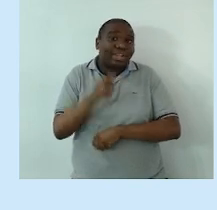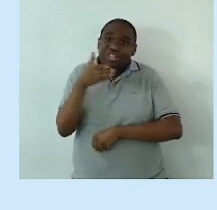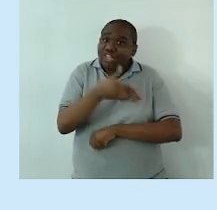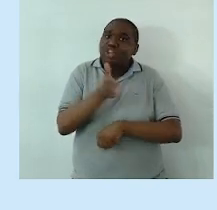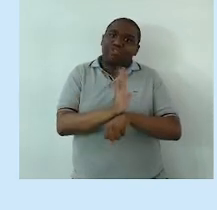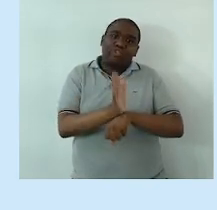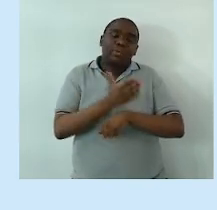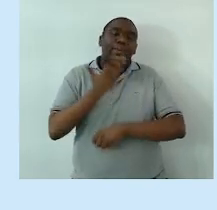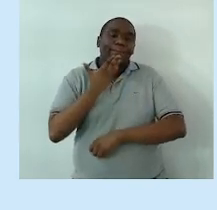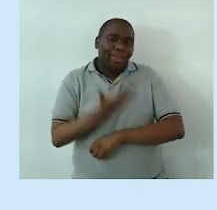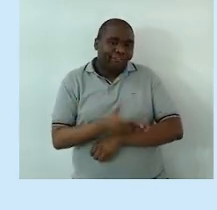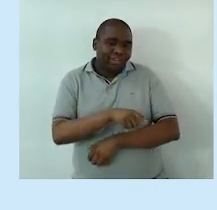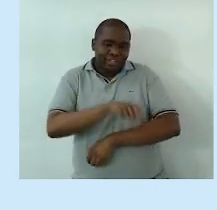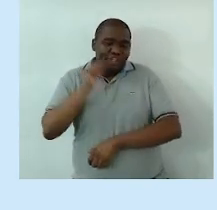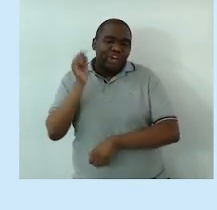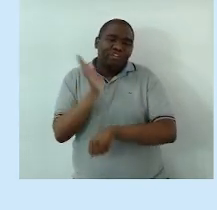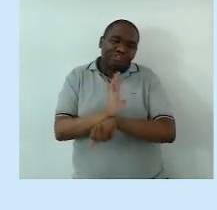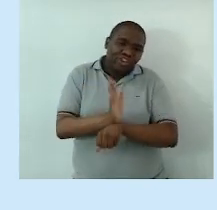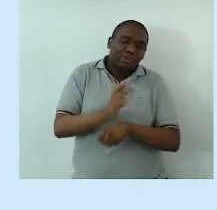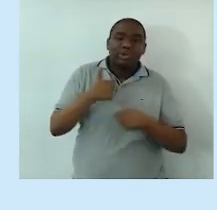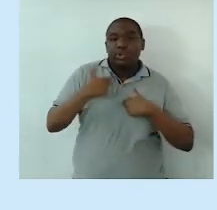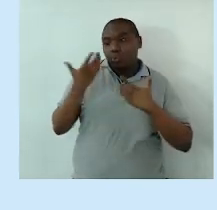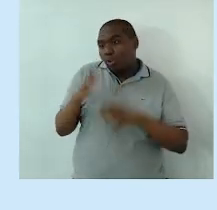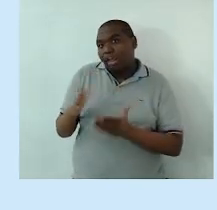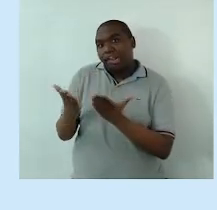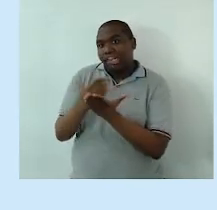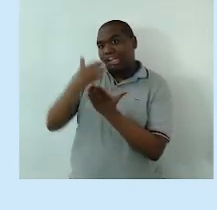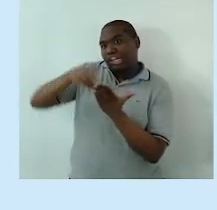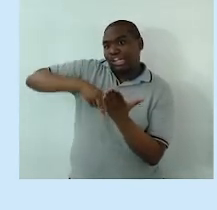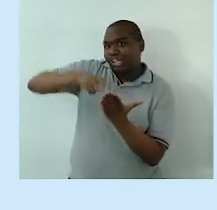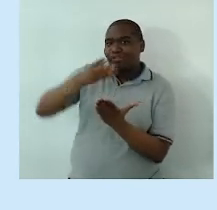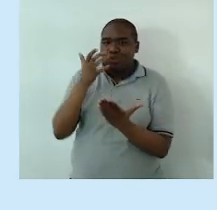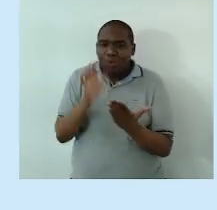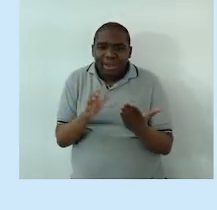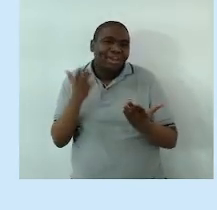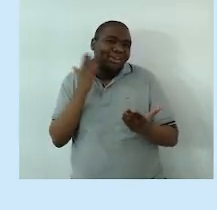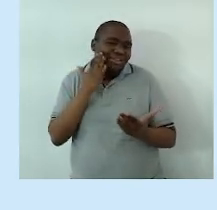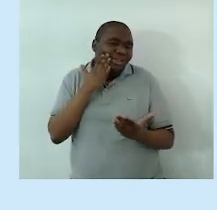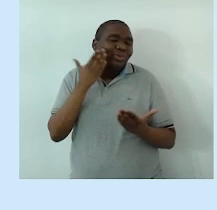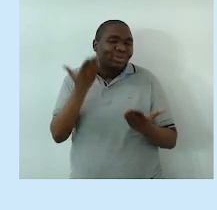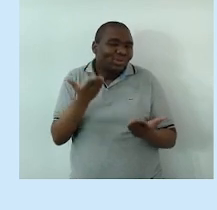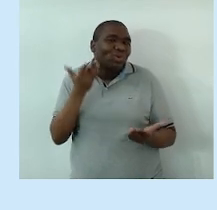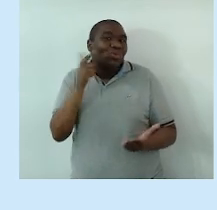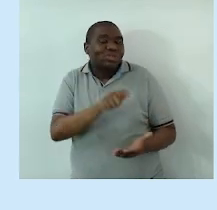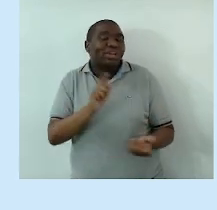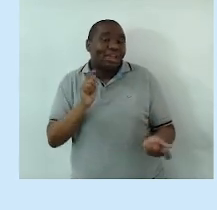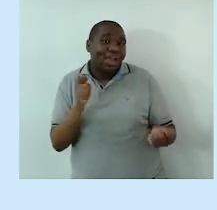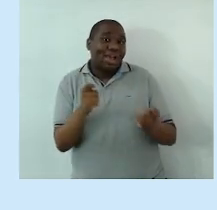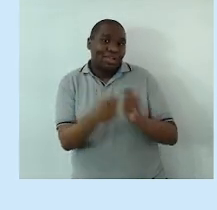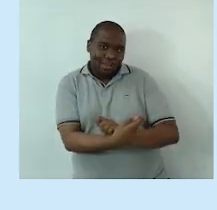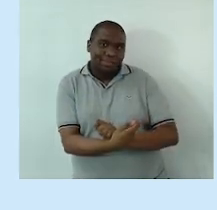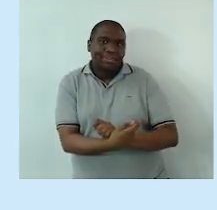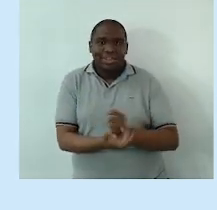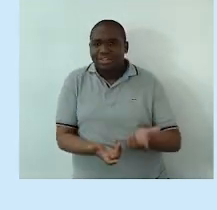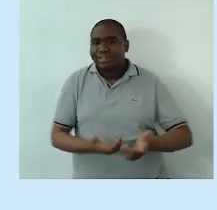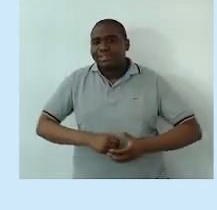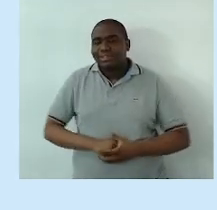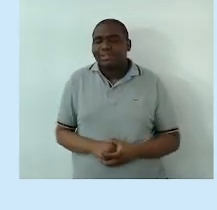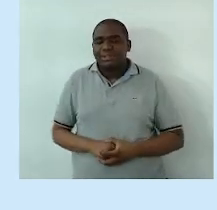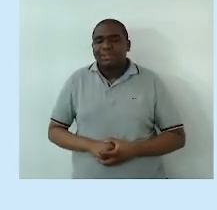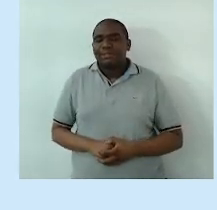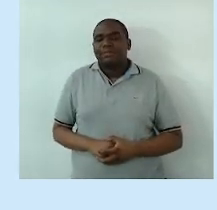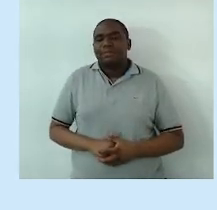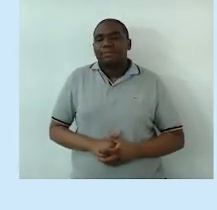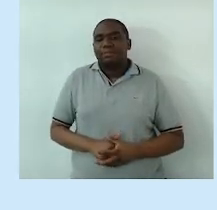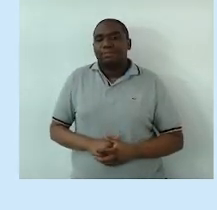esperarem sair o filme porque não querem ler, enfim, né? Então a obra de arte ela vai se adaptar a vários